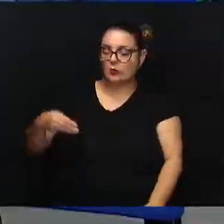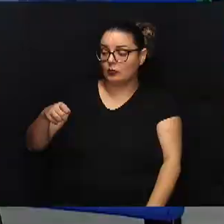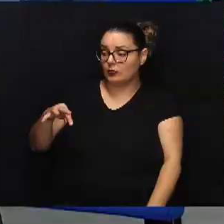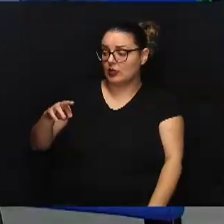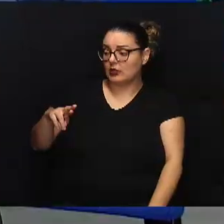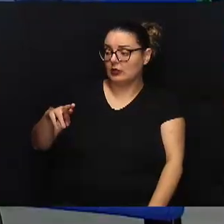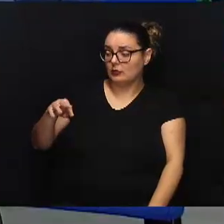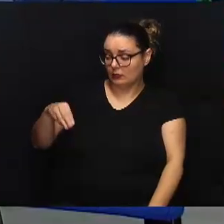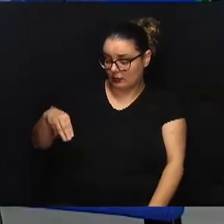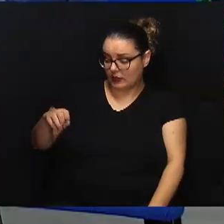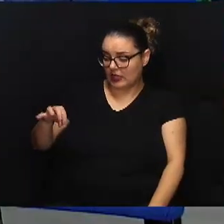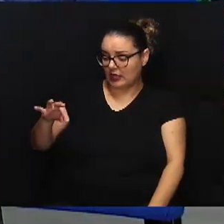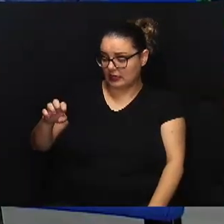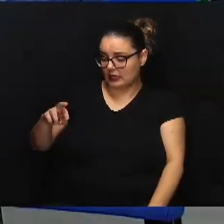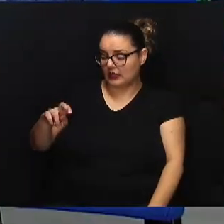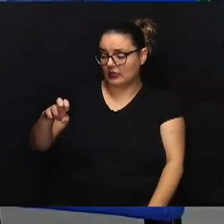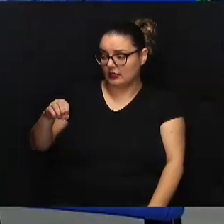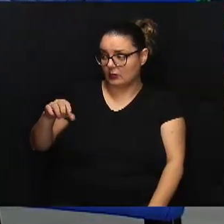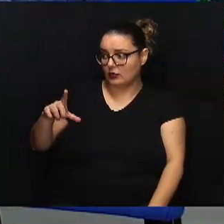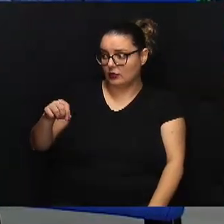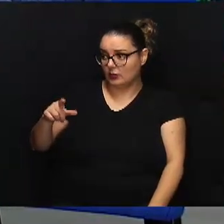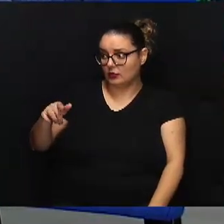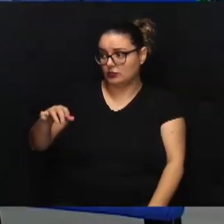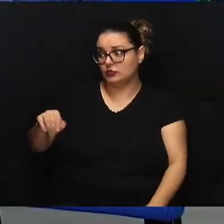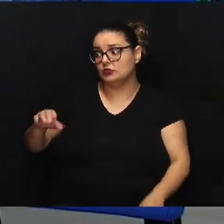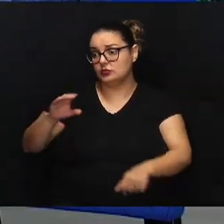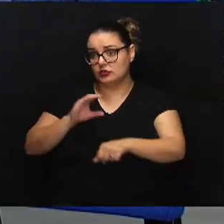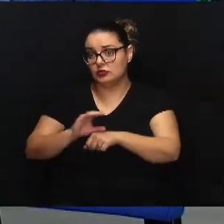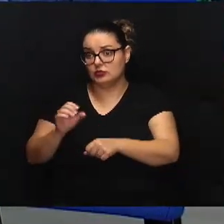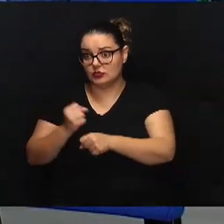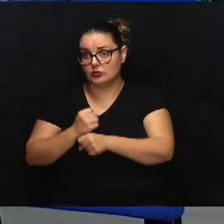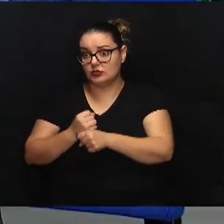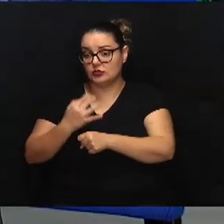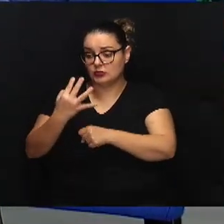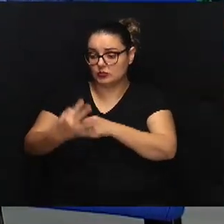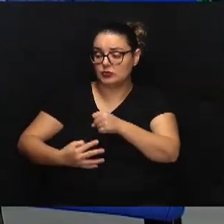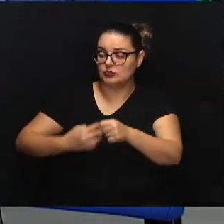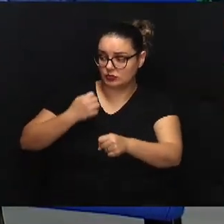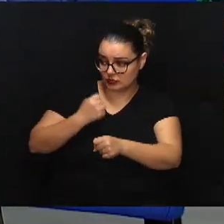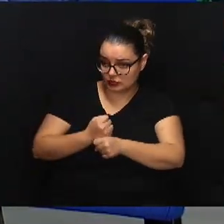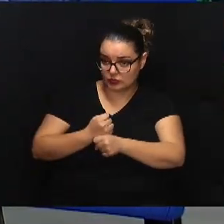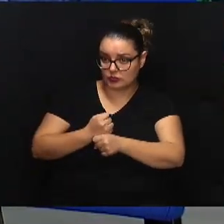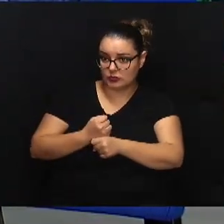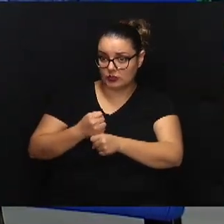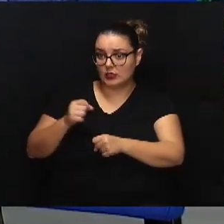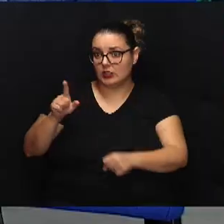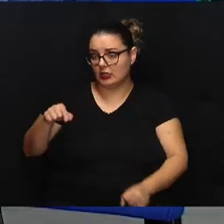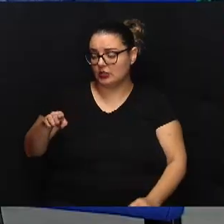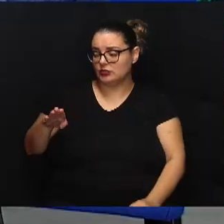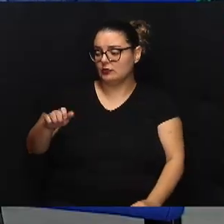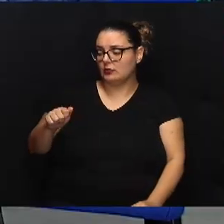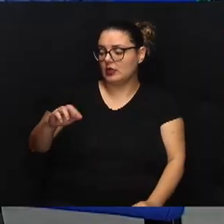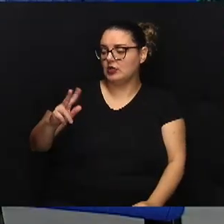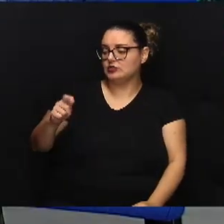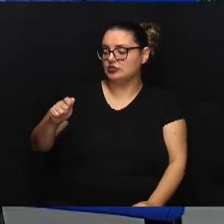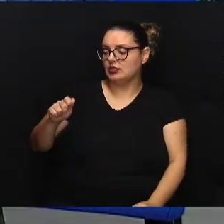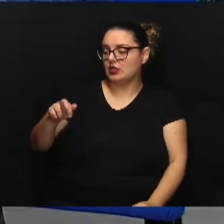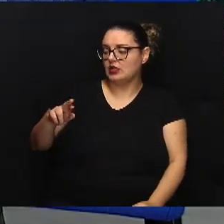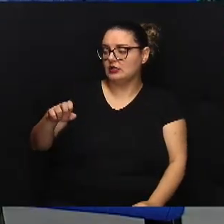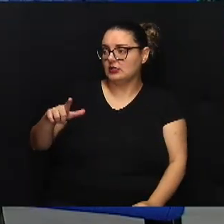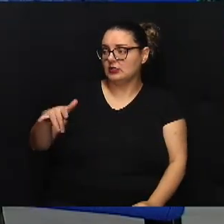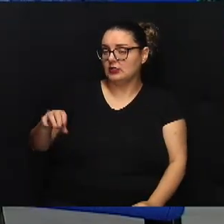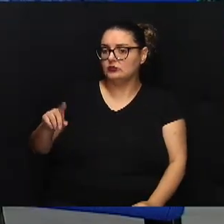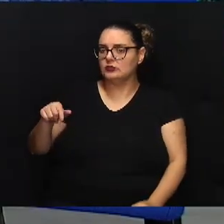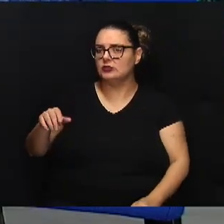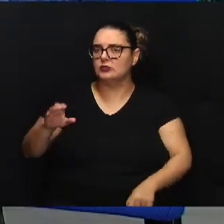meteorologista é um curso que ele tem a duração de 4 anos, é um curso de bacharelado, né? E é um curso